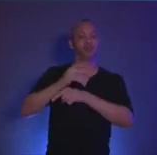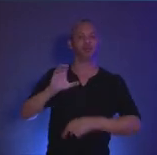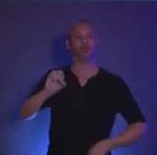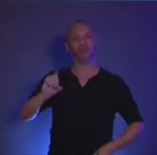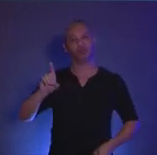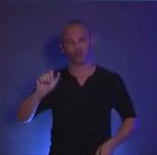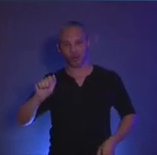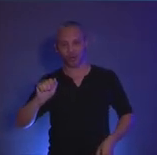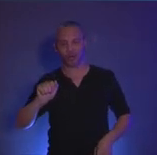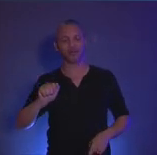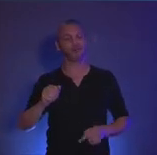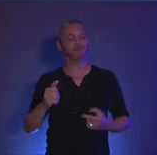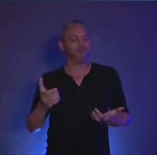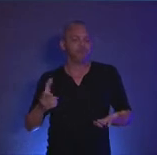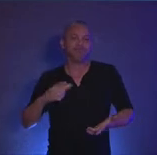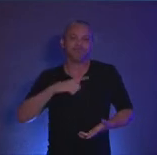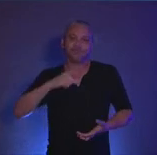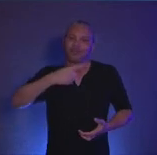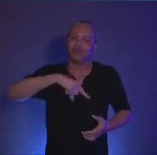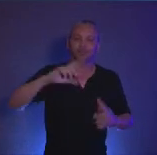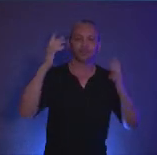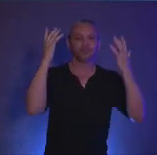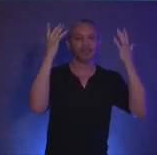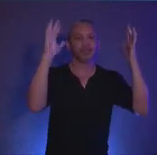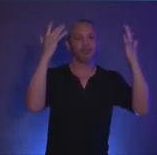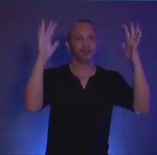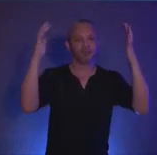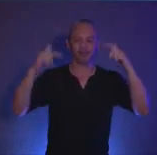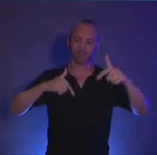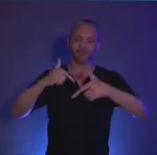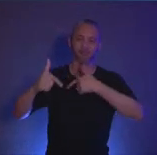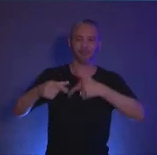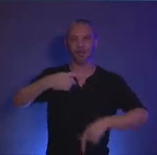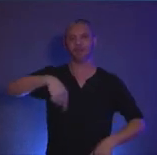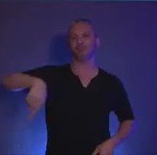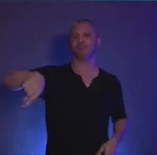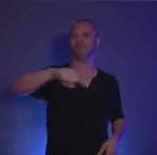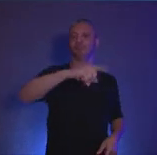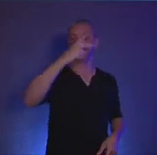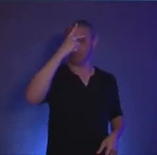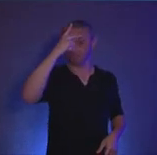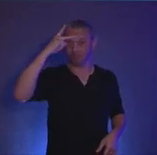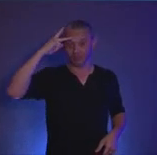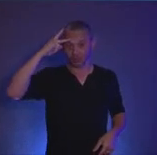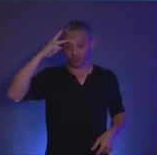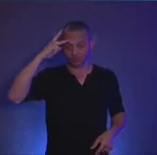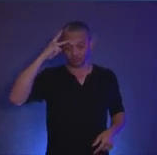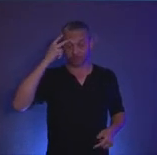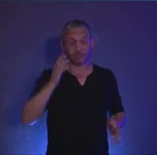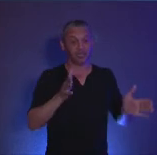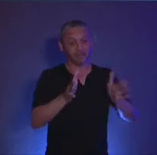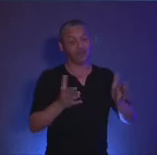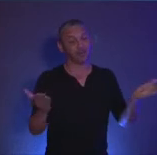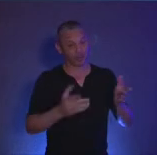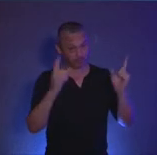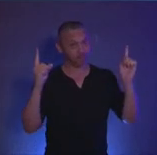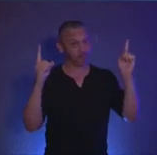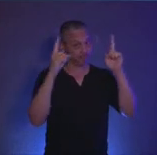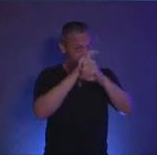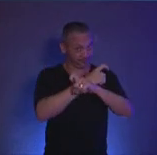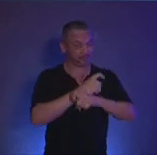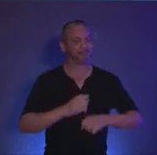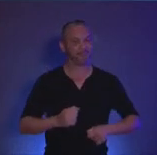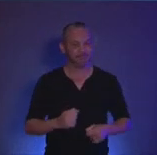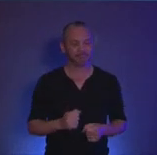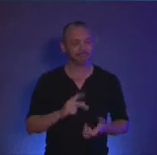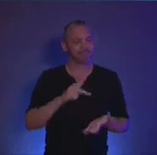também dessa premiação, para a gente celebrar mesmo esse trabalho que a gente está fazendo diante desse cenário que a gente sabe que, às vezes, não é tão fácil, né,